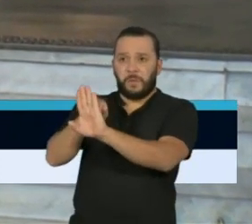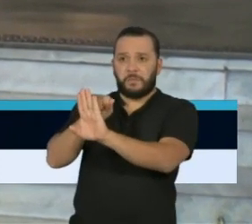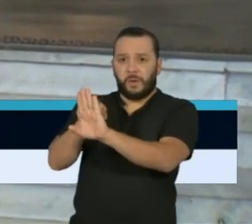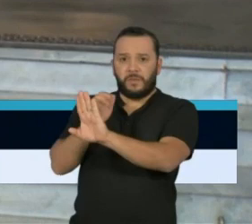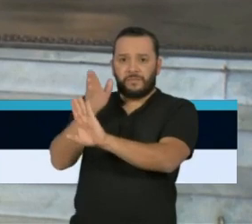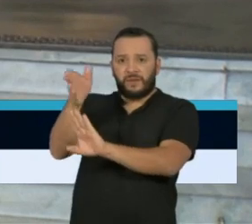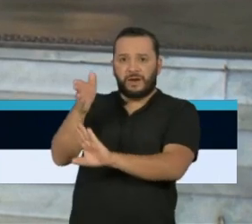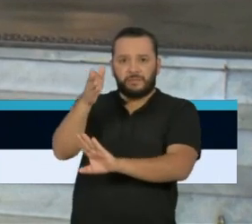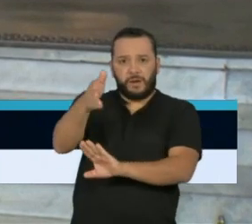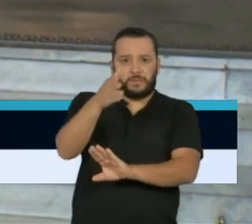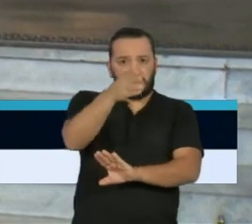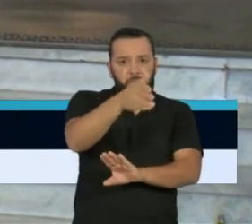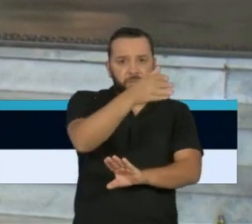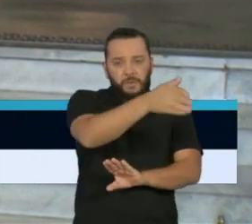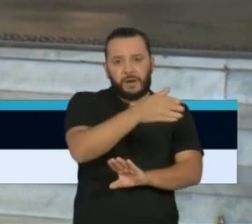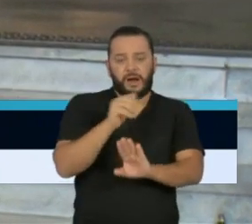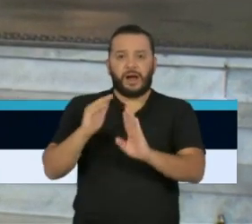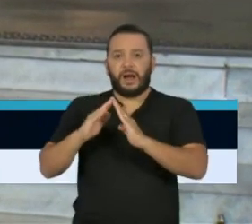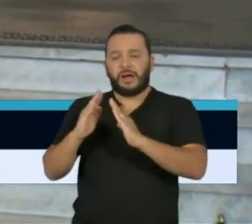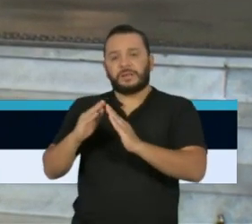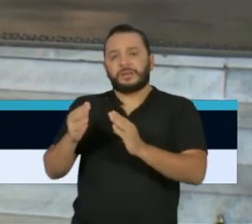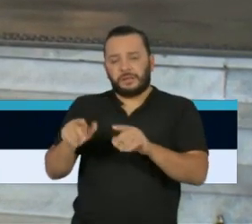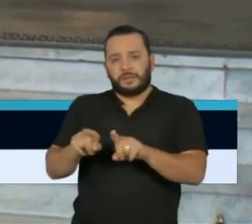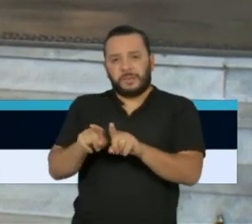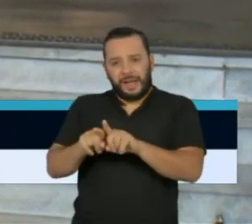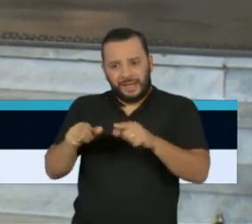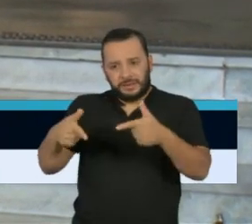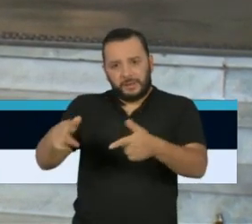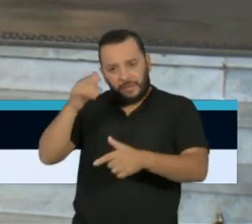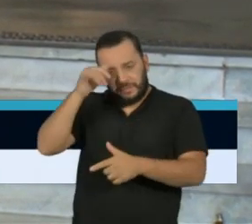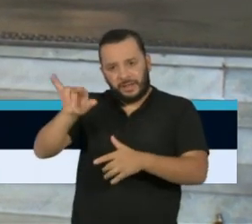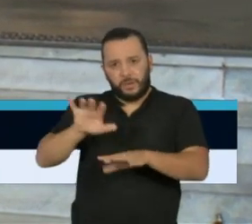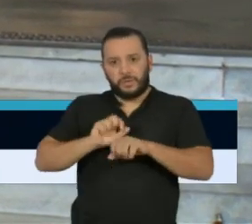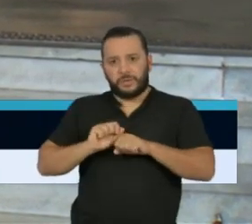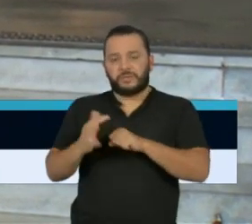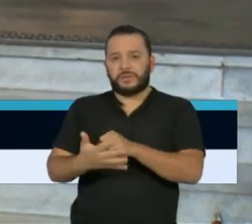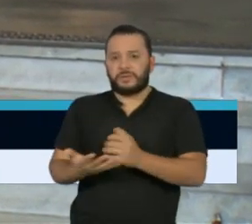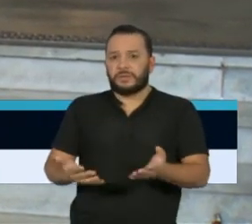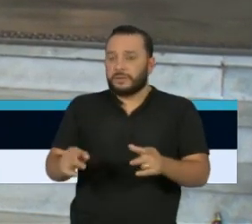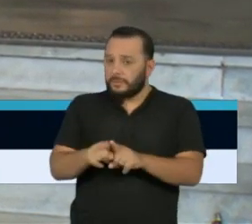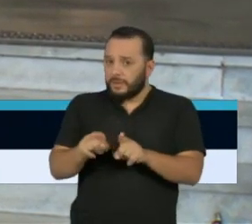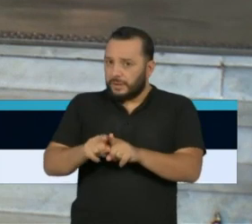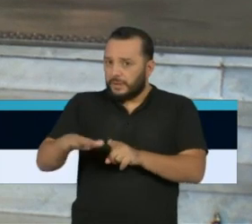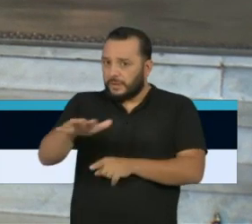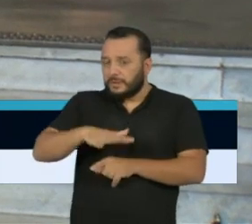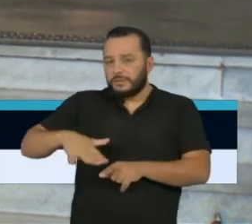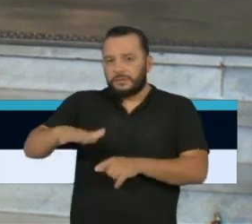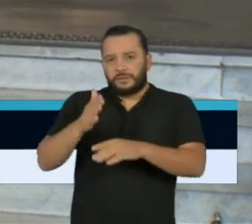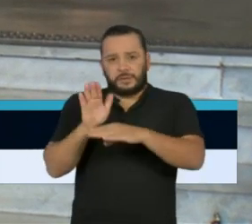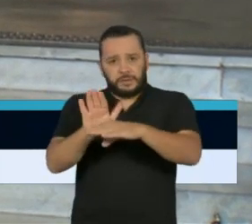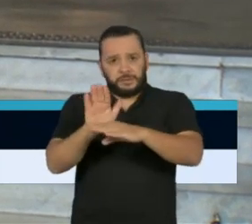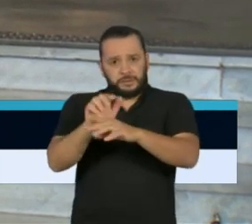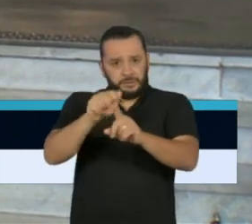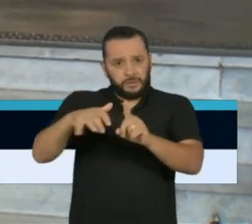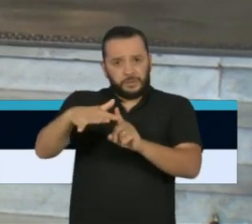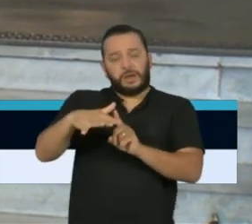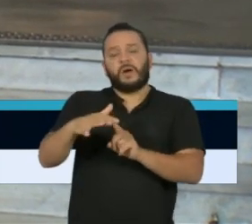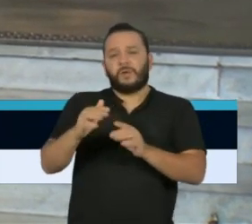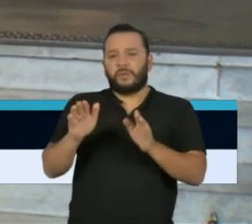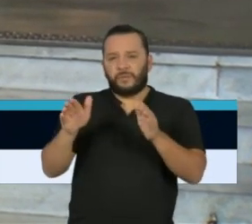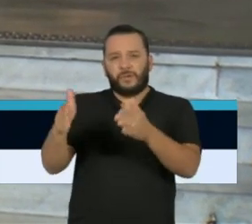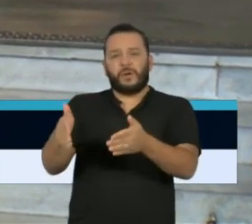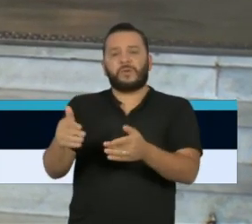essa ação de prevenção. Na área da assistência, o foco é exatamente estas comunidades, porque em todo momento